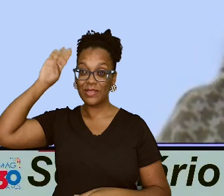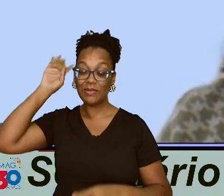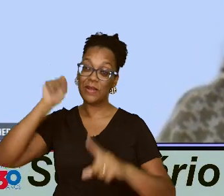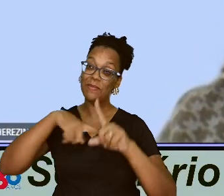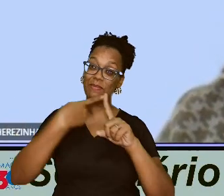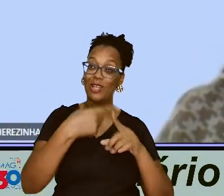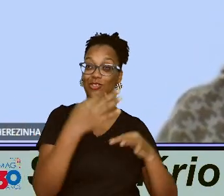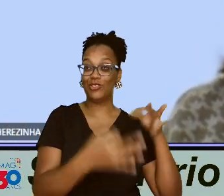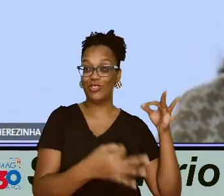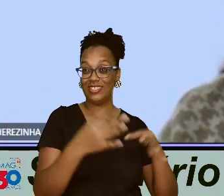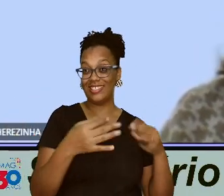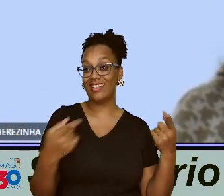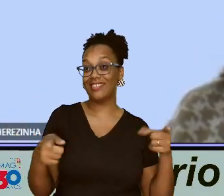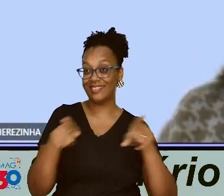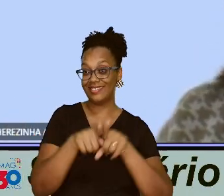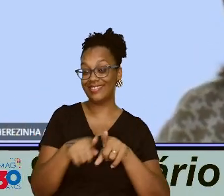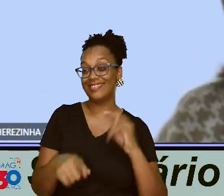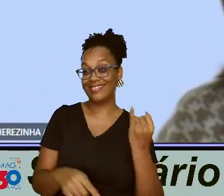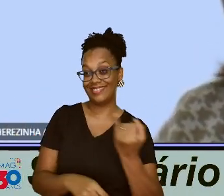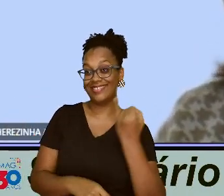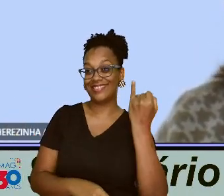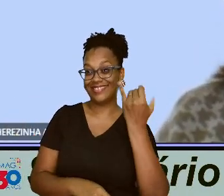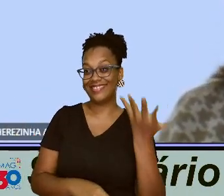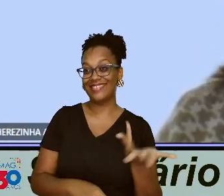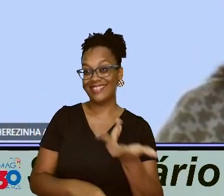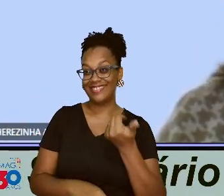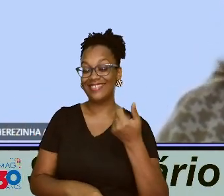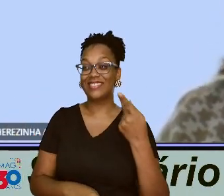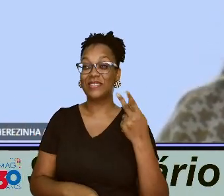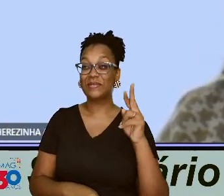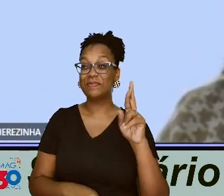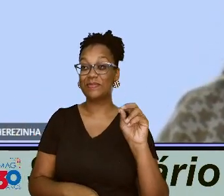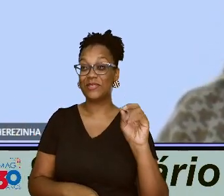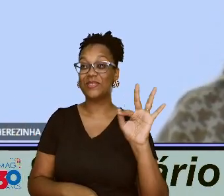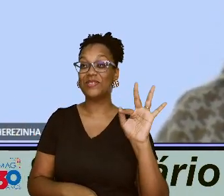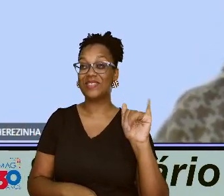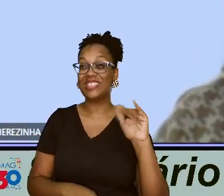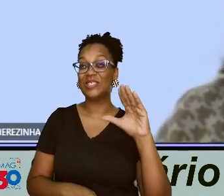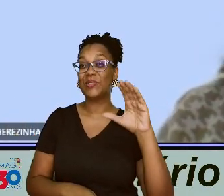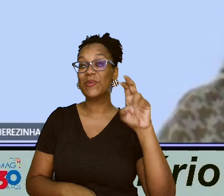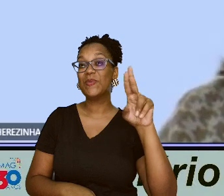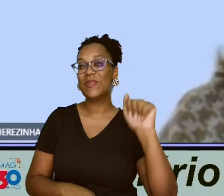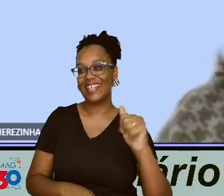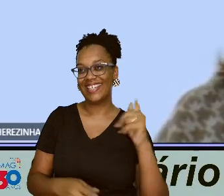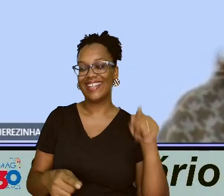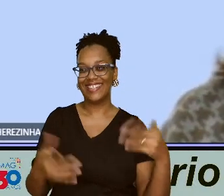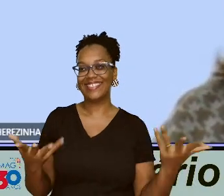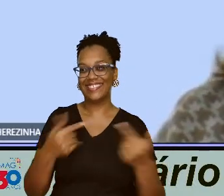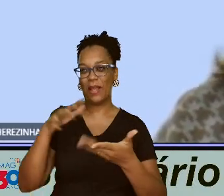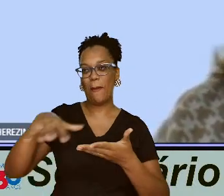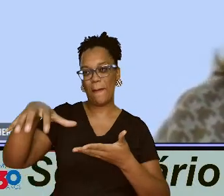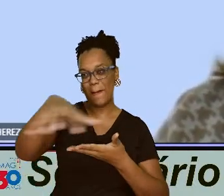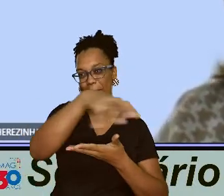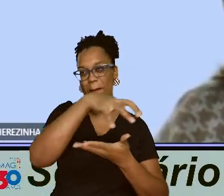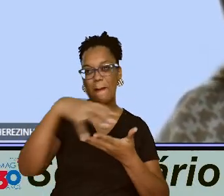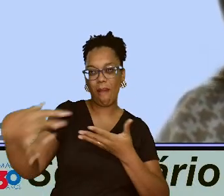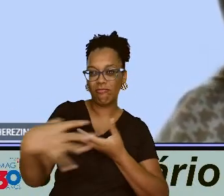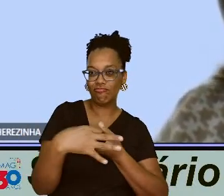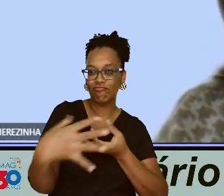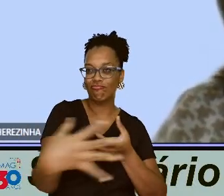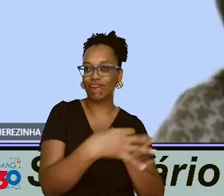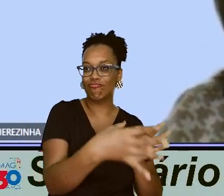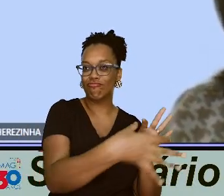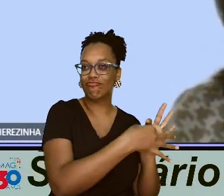judiciário, ela é muito profícua aí em todos os setores. Hoje a gente precisa trabalhar em parcerias para ir mais